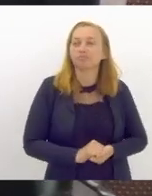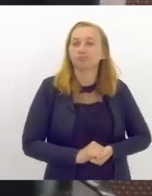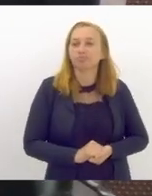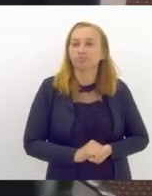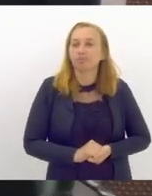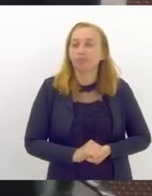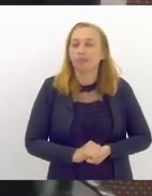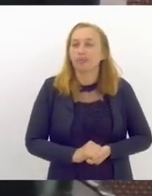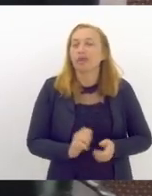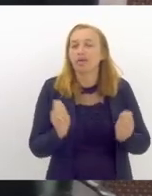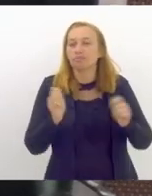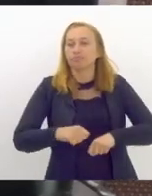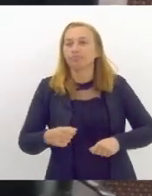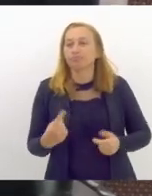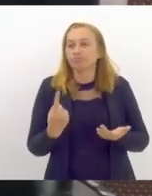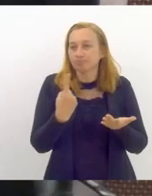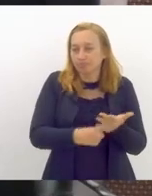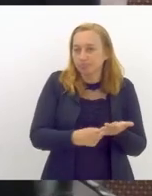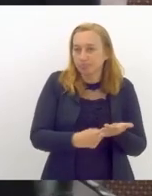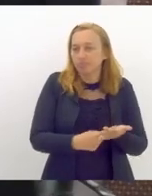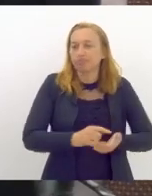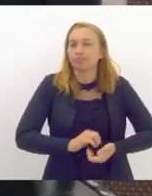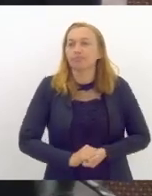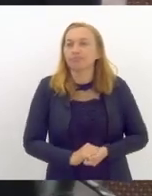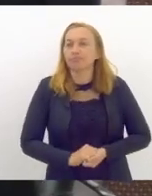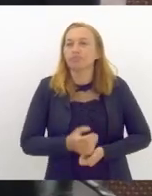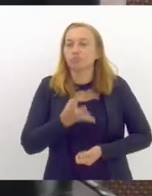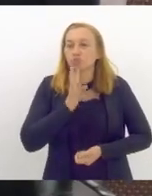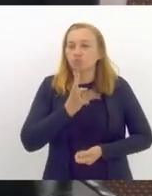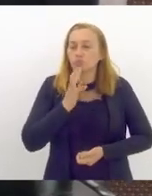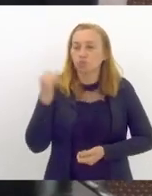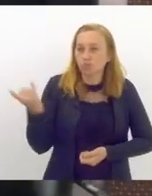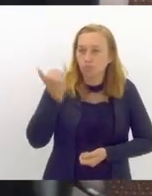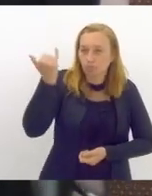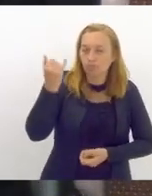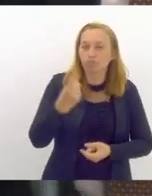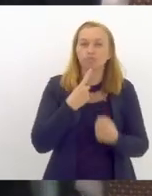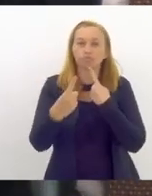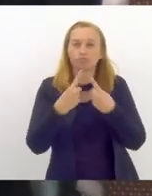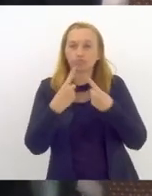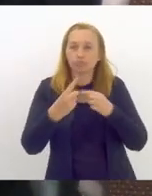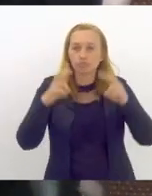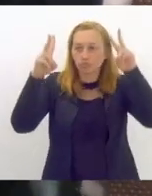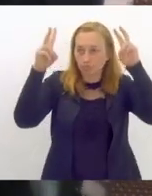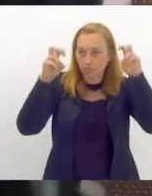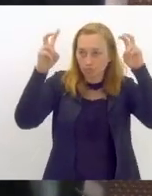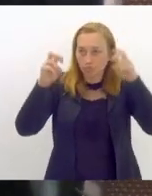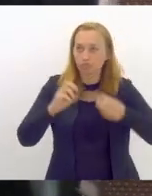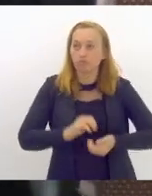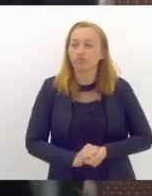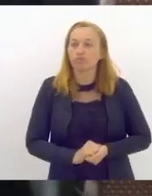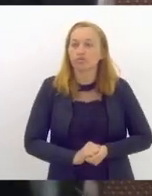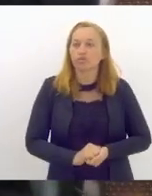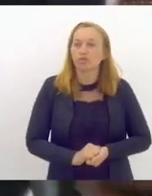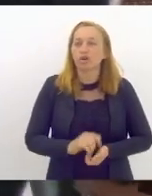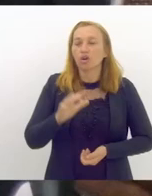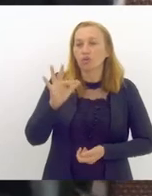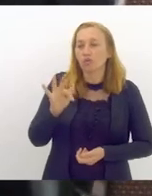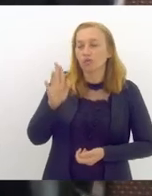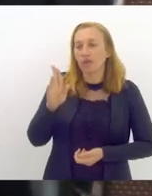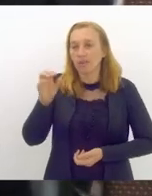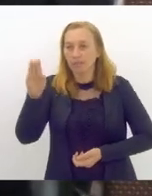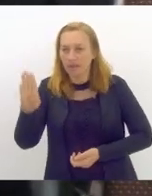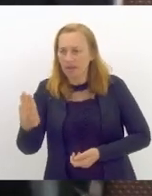potencial acordo faço aqui reconheço a importância da gente discutir a questão do fundeb